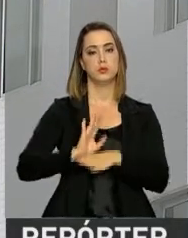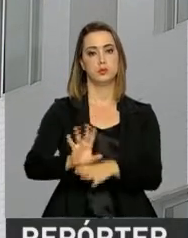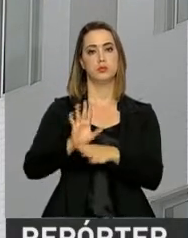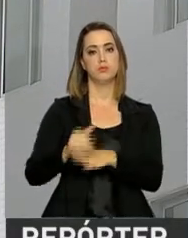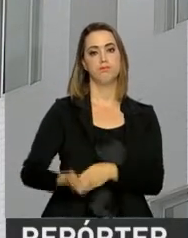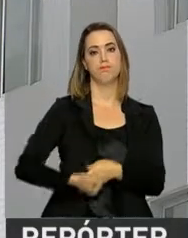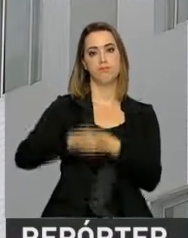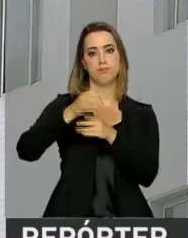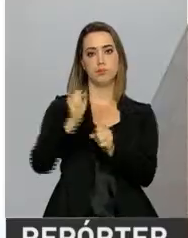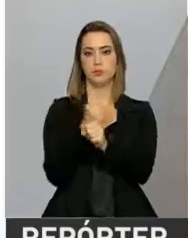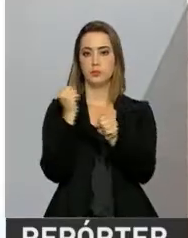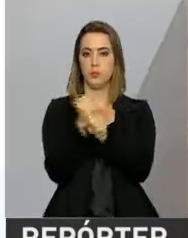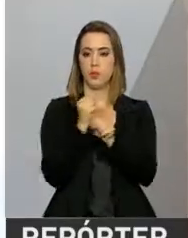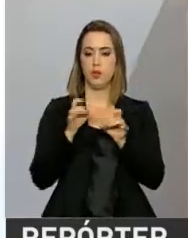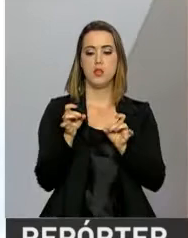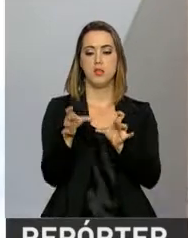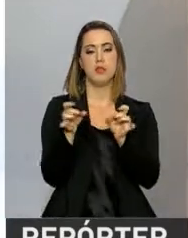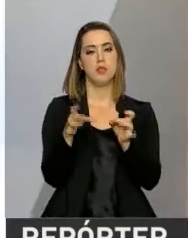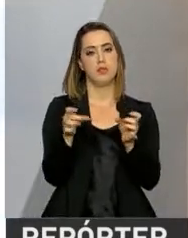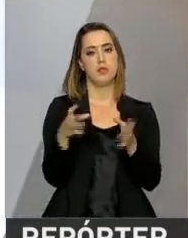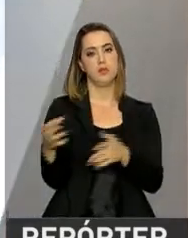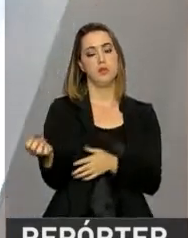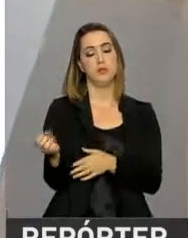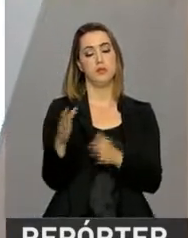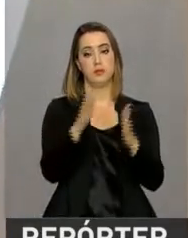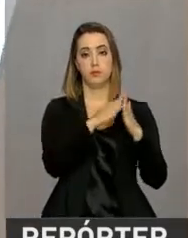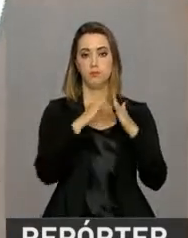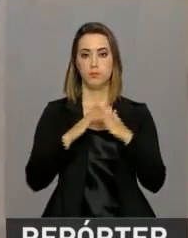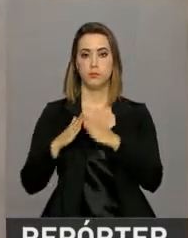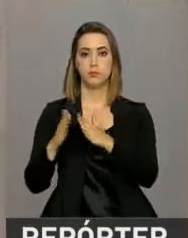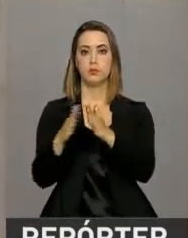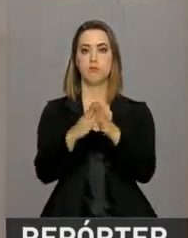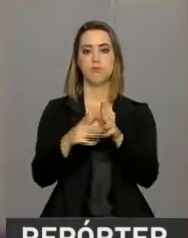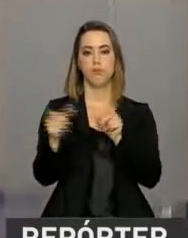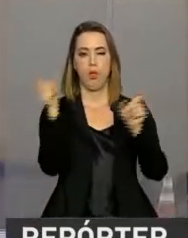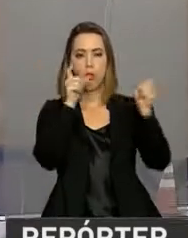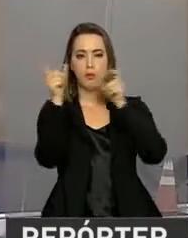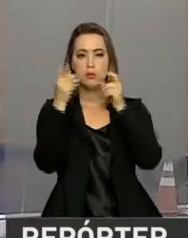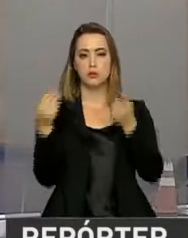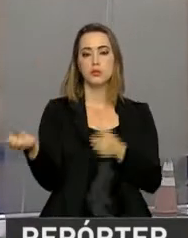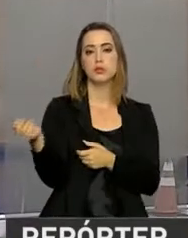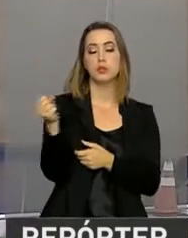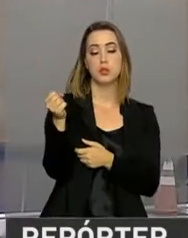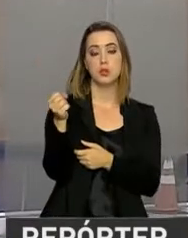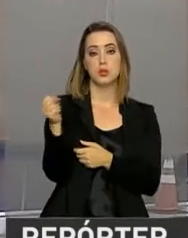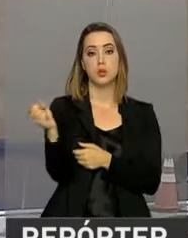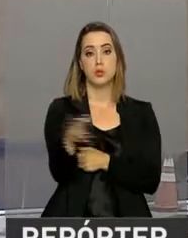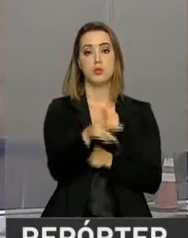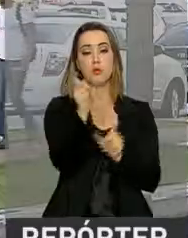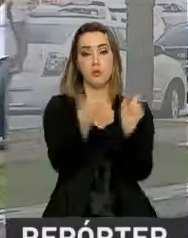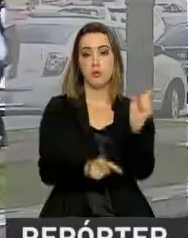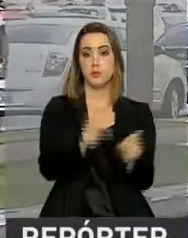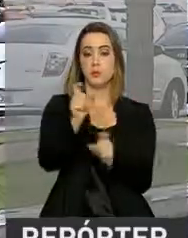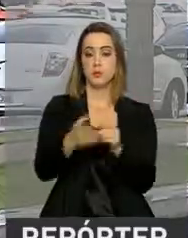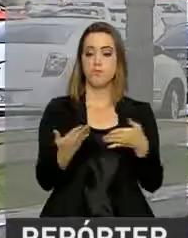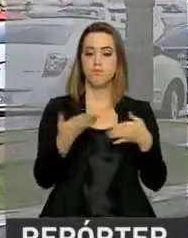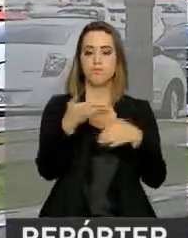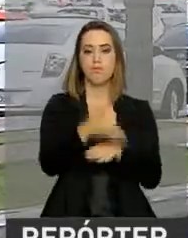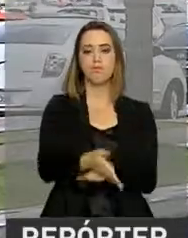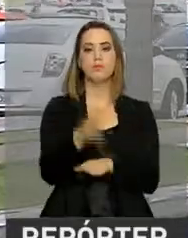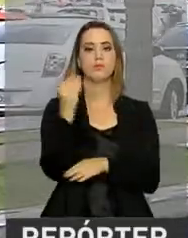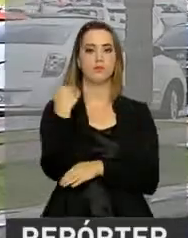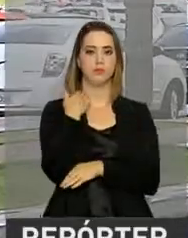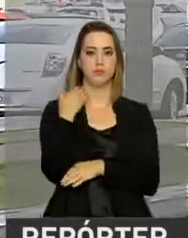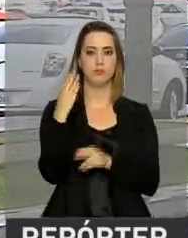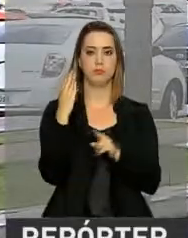para o crescimento das vendas de imóveis e atrair novos clientes para a Caixa. Até o final de 2016, o